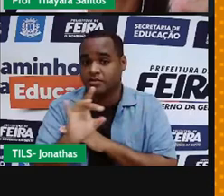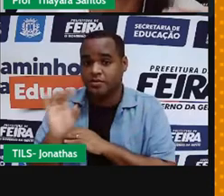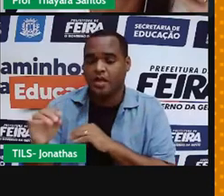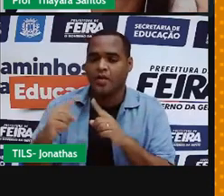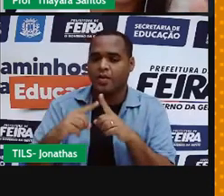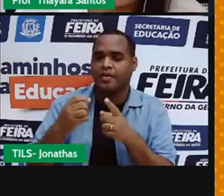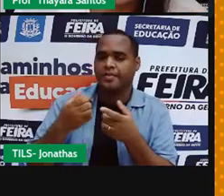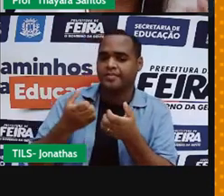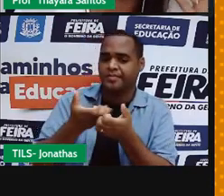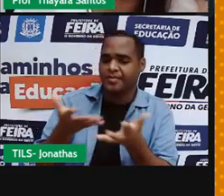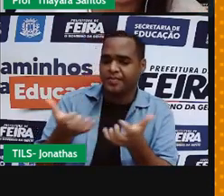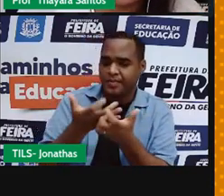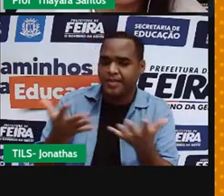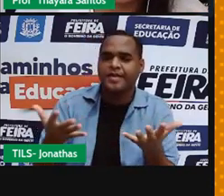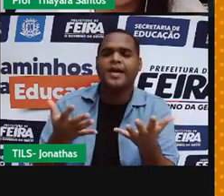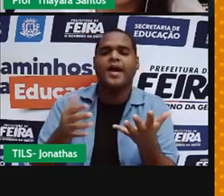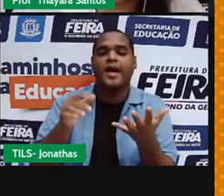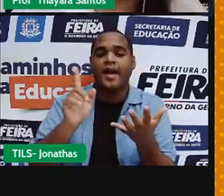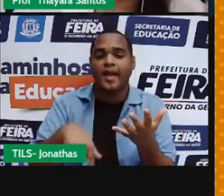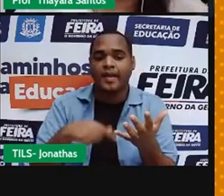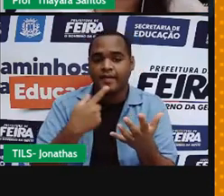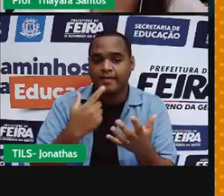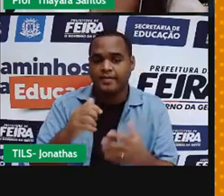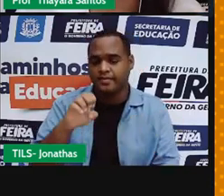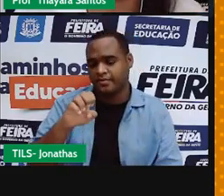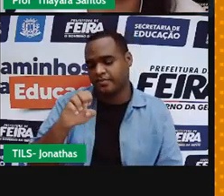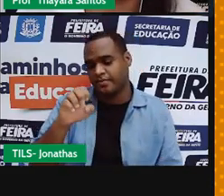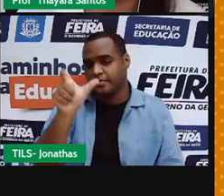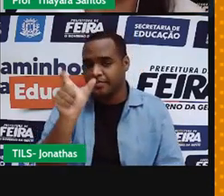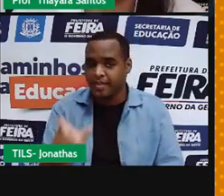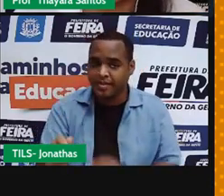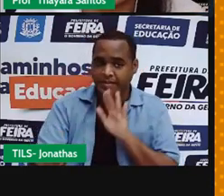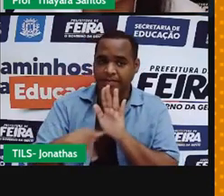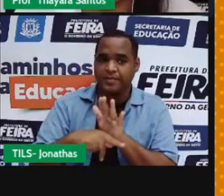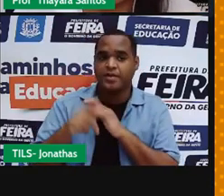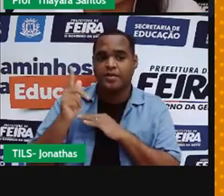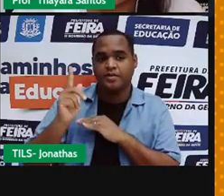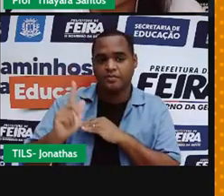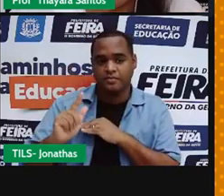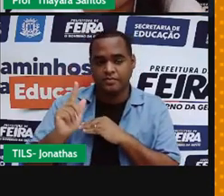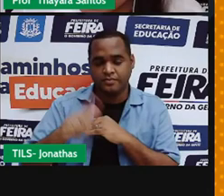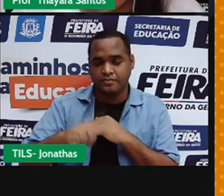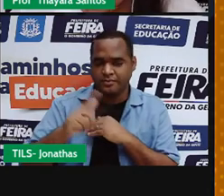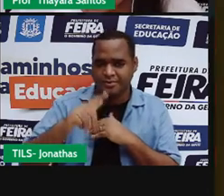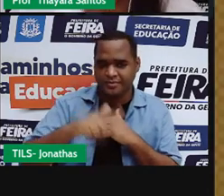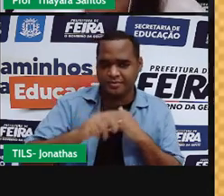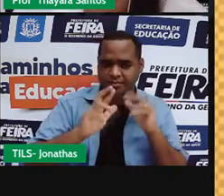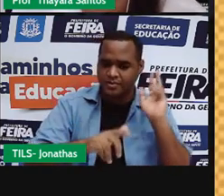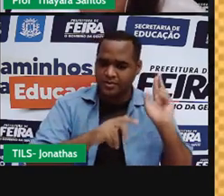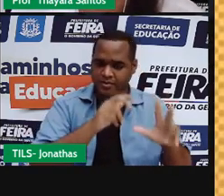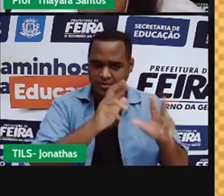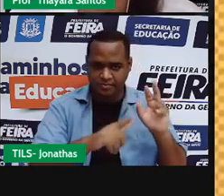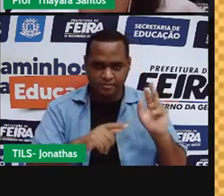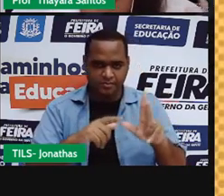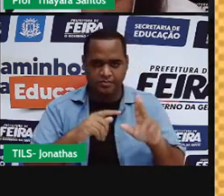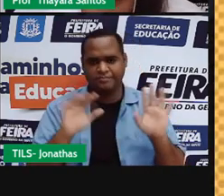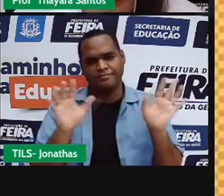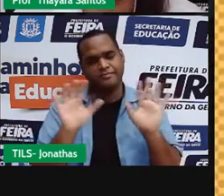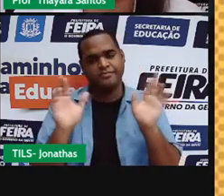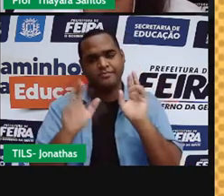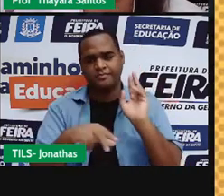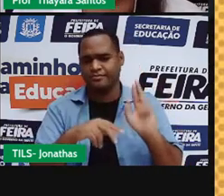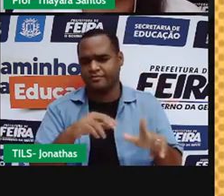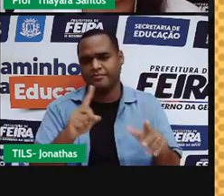propriedades específicas das matérias, ou seja, não se repetem em duas matérias diferentes. E as